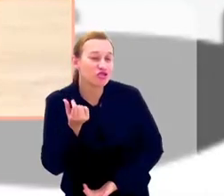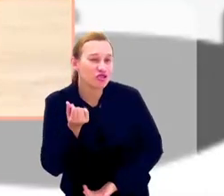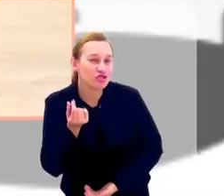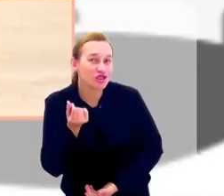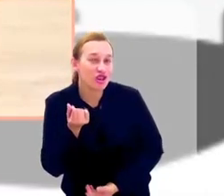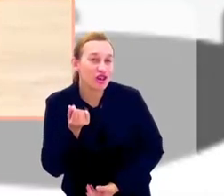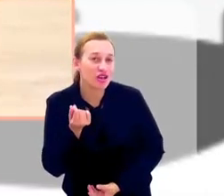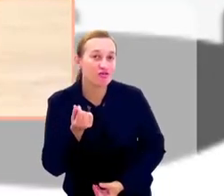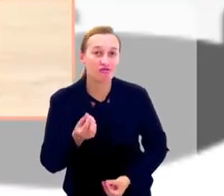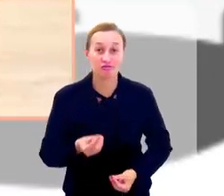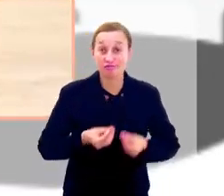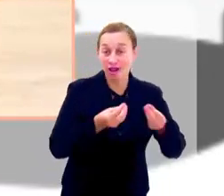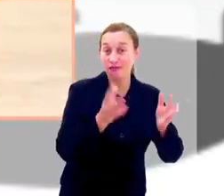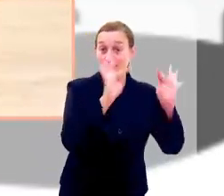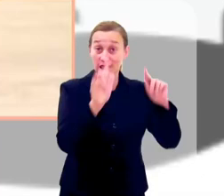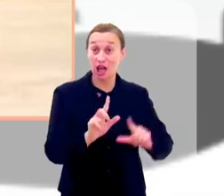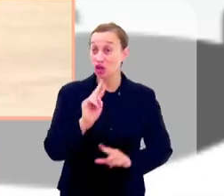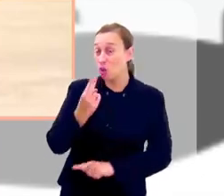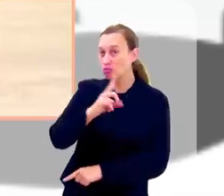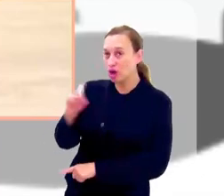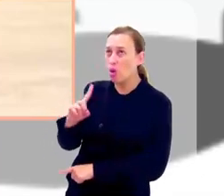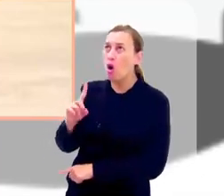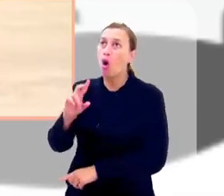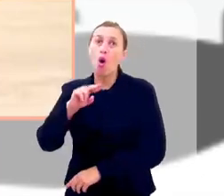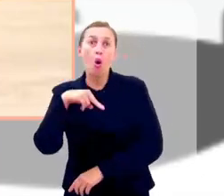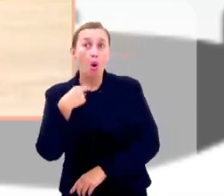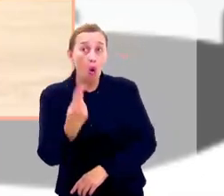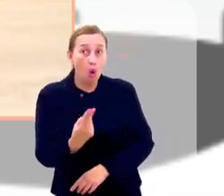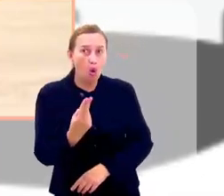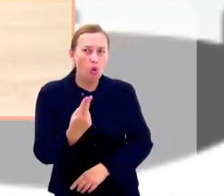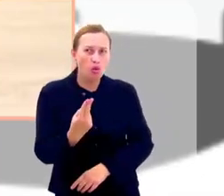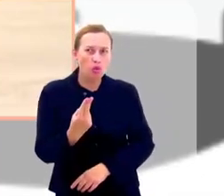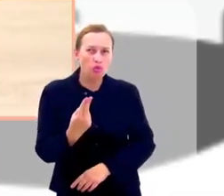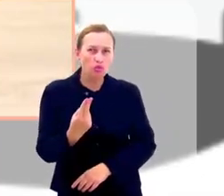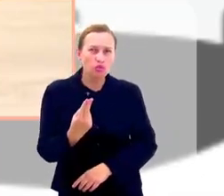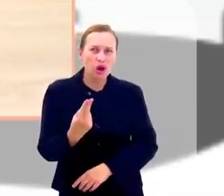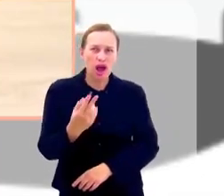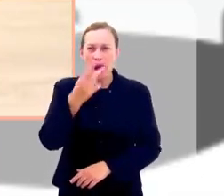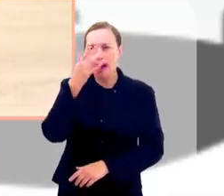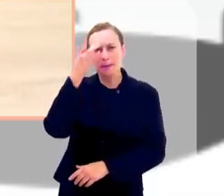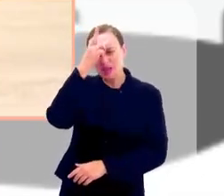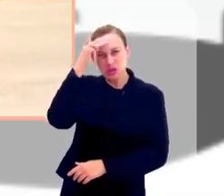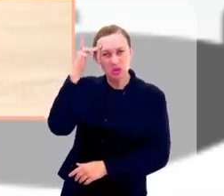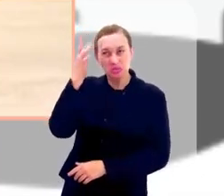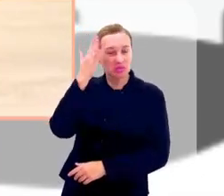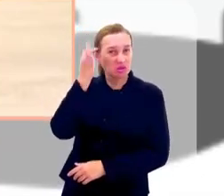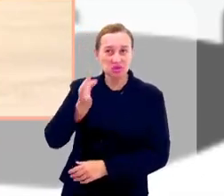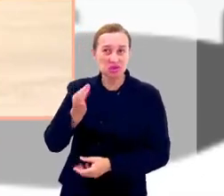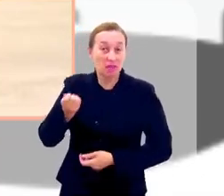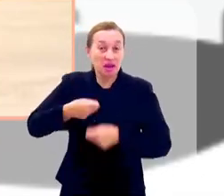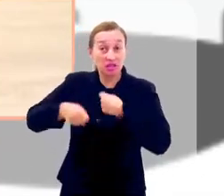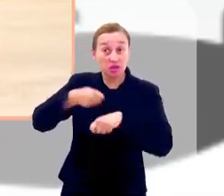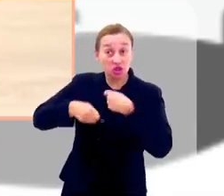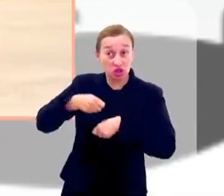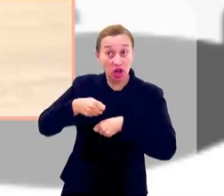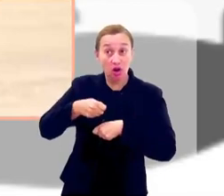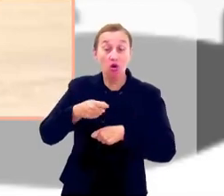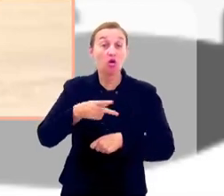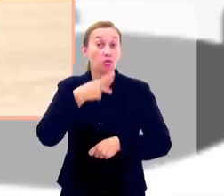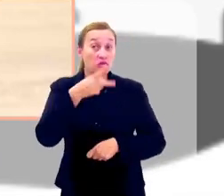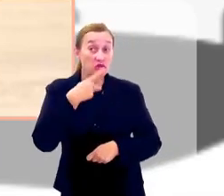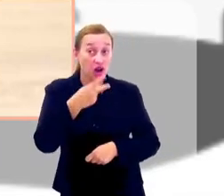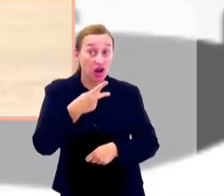Dinheiro traz ou não felicidade? Ou será que não traz apenas para quem não sabe o que fazer com ele? Como